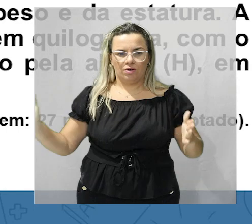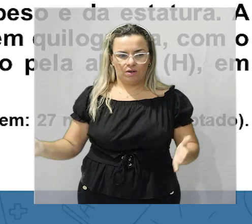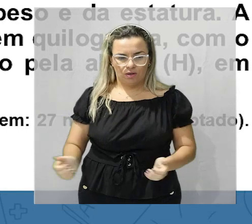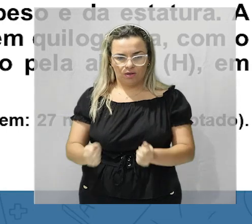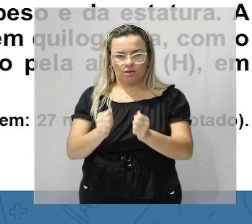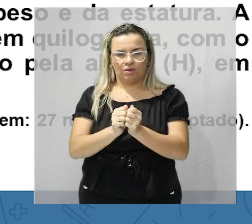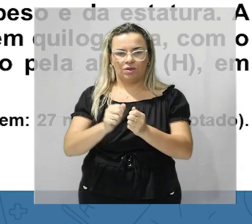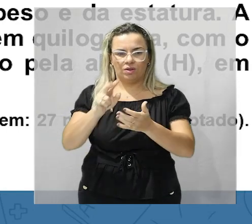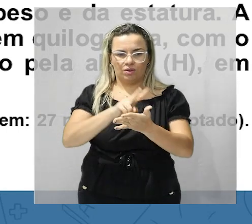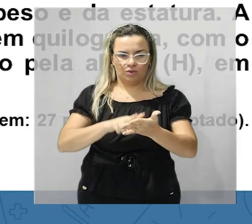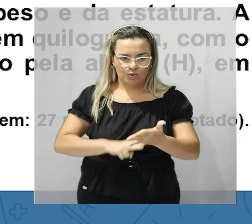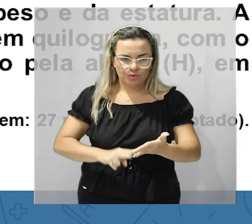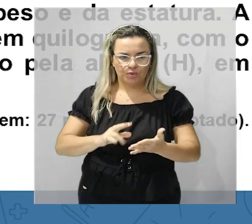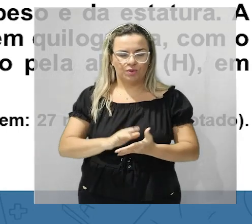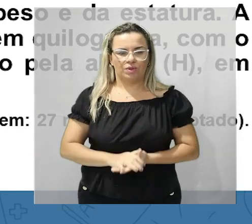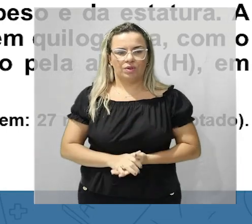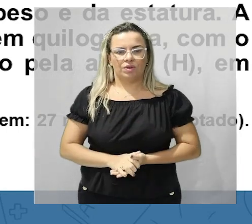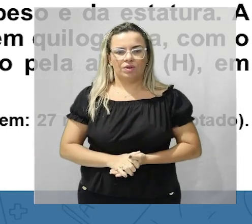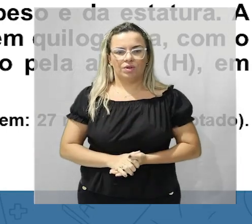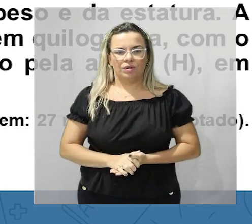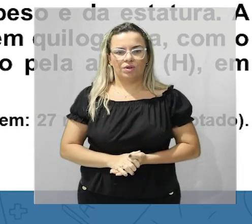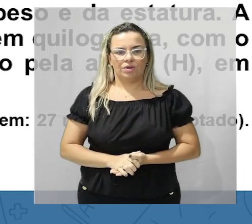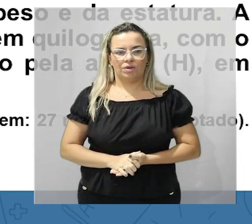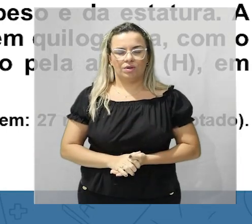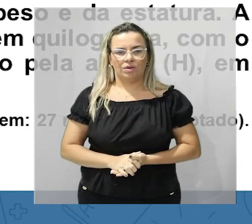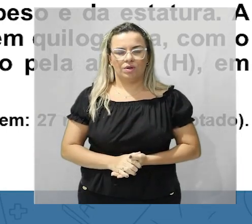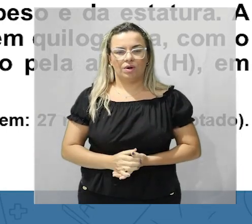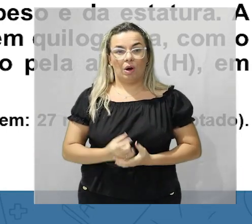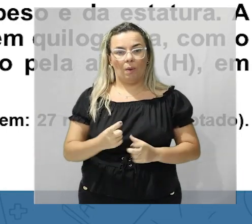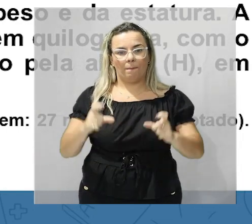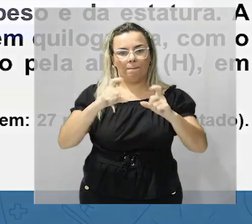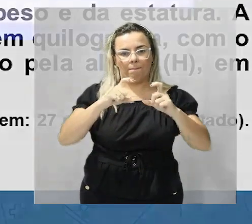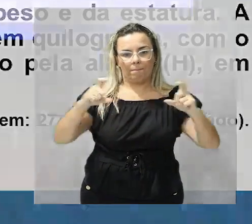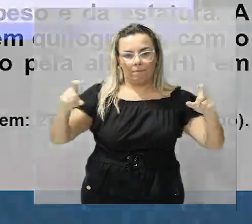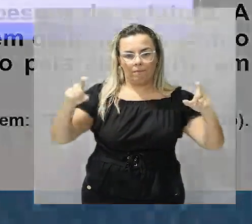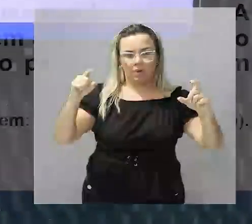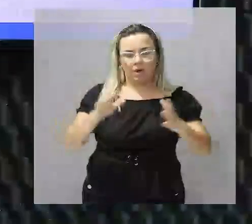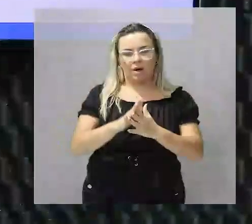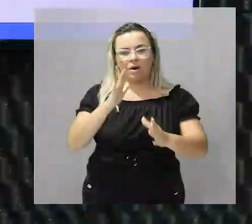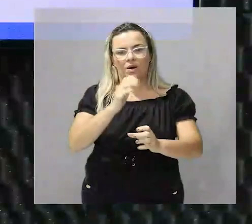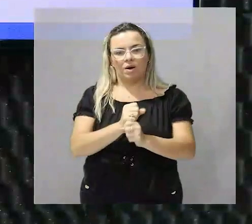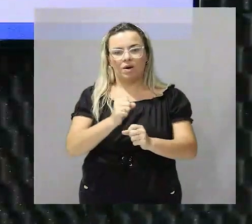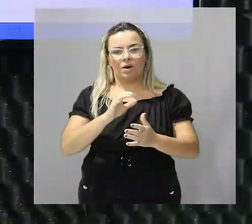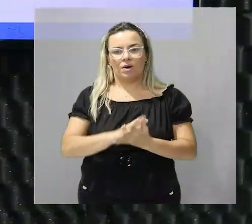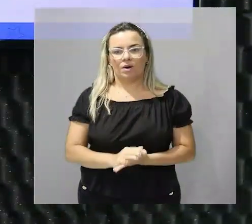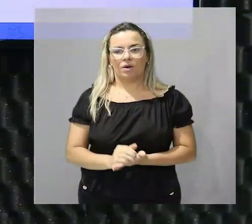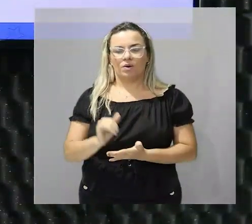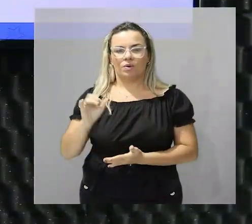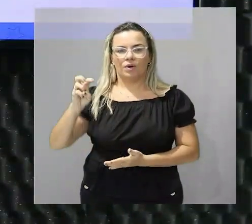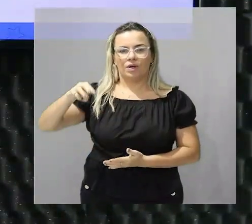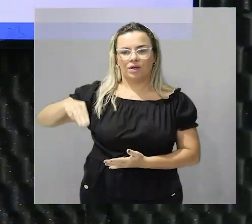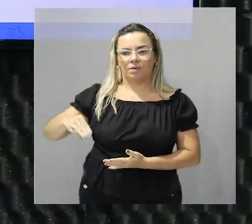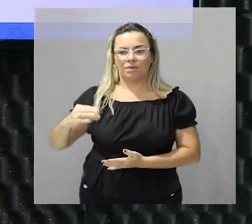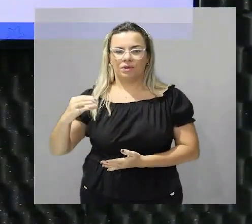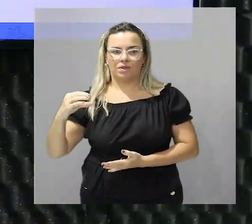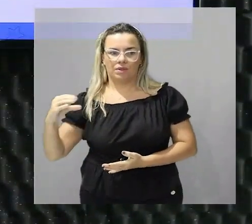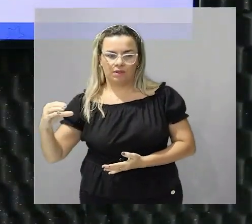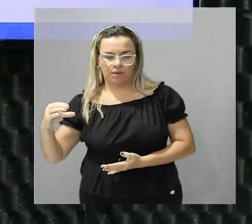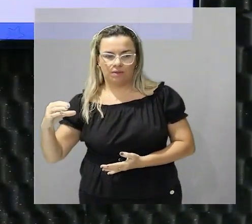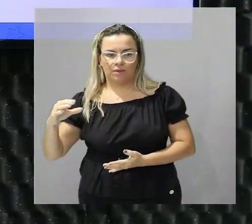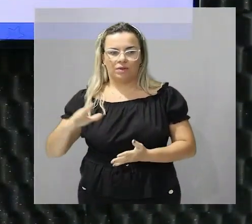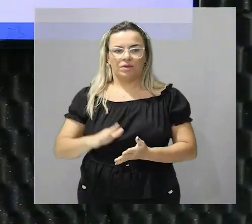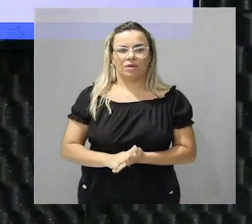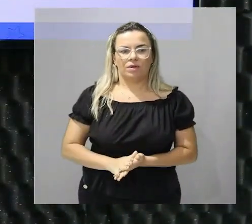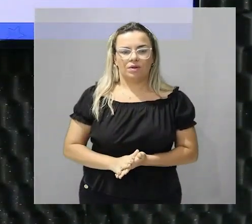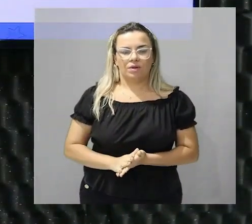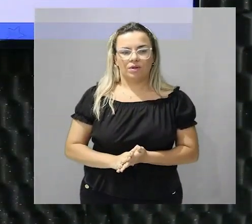a leitura junto comigo, tá? Vamos lá. Diz o seguinte. Uma fórmula para calcular o índice de massa corporal, IMC,